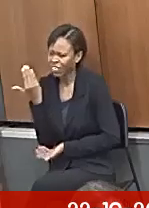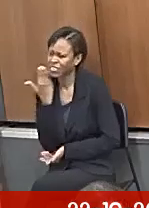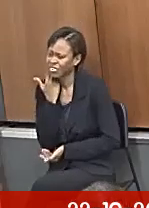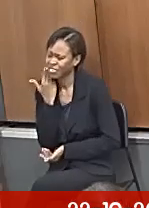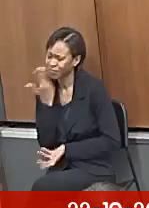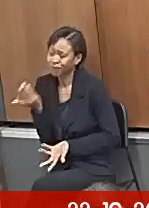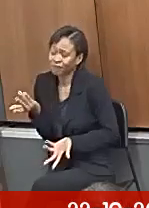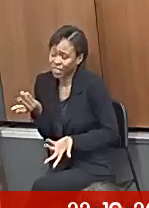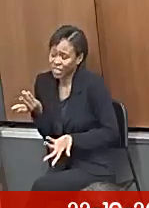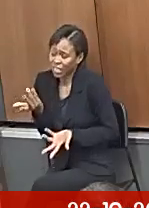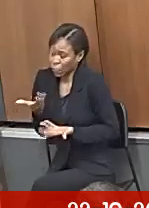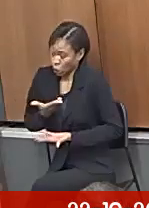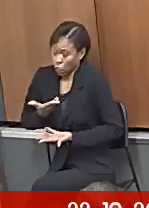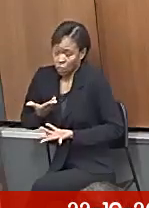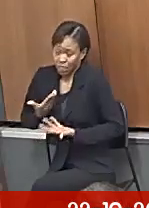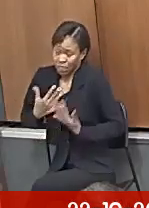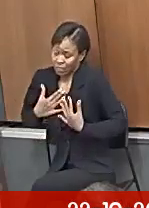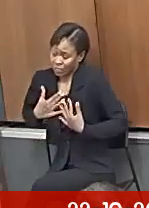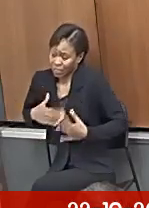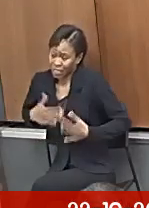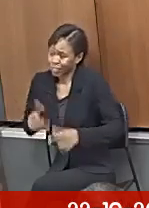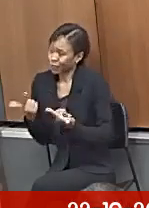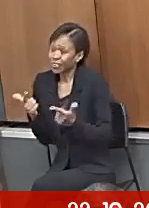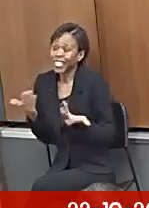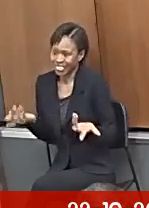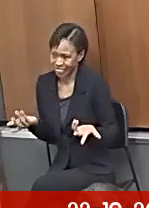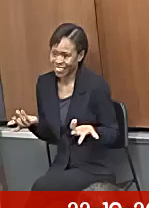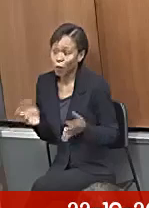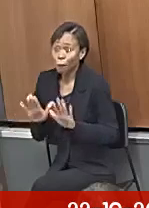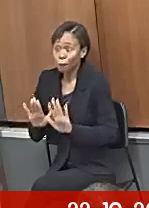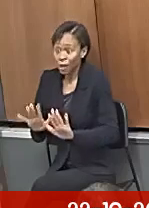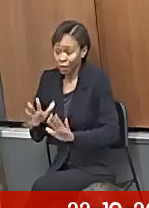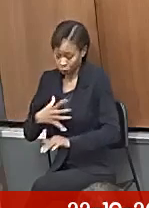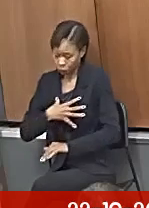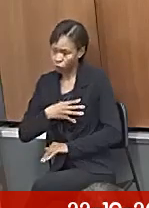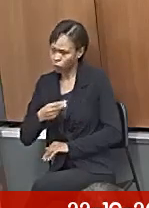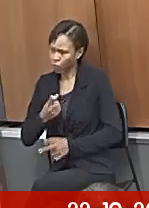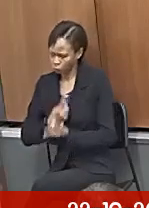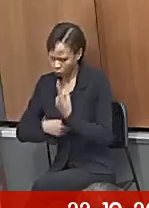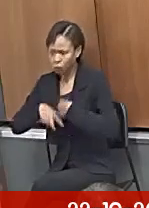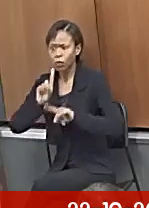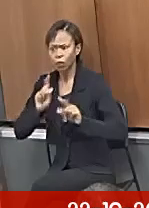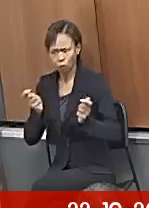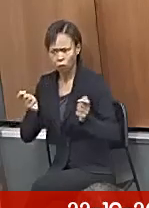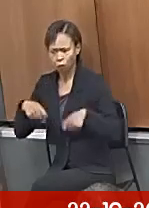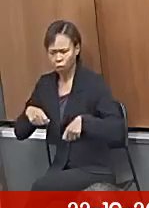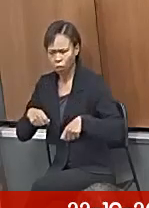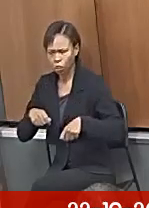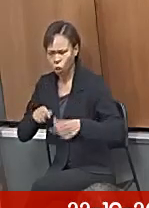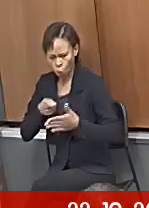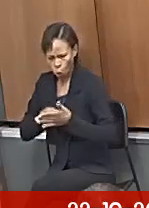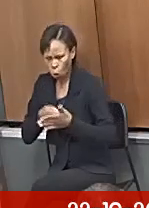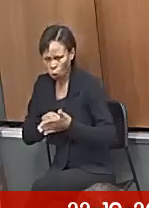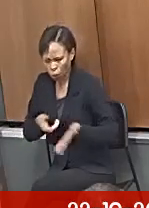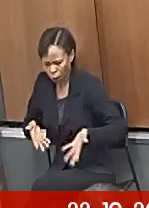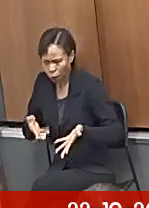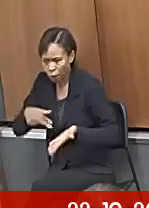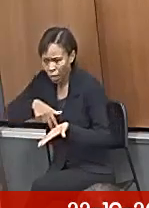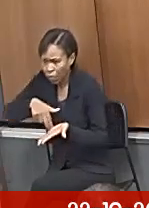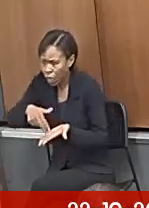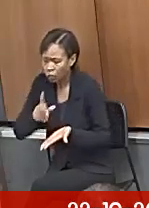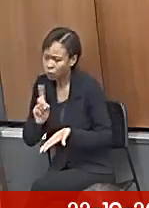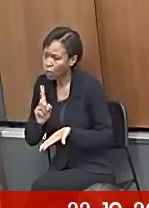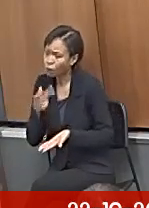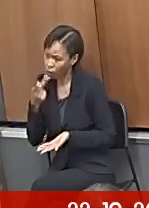não tem qualquer relação com o fato dela ter que superar a sua condição. Não há luta para ela andar ou para ela falar, por